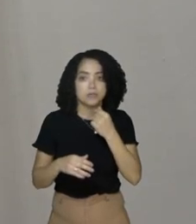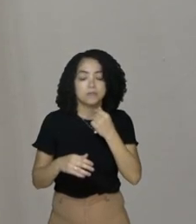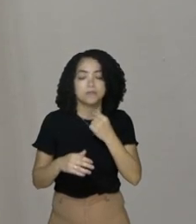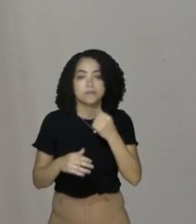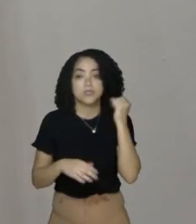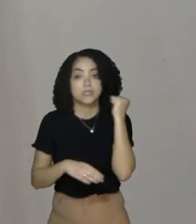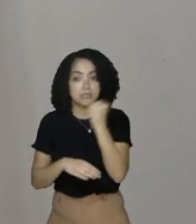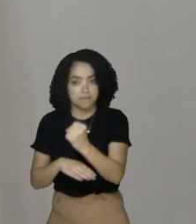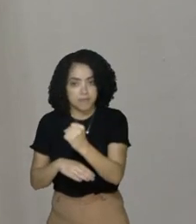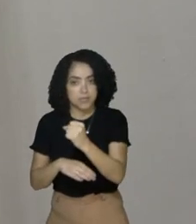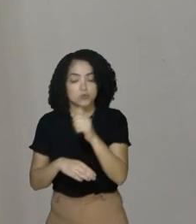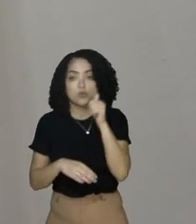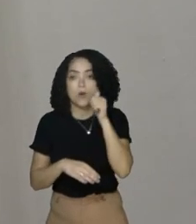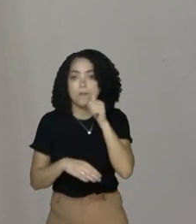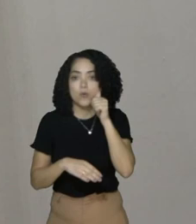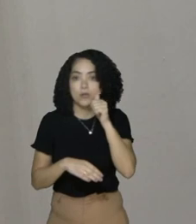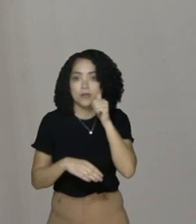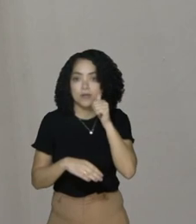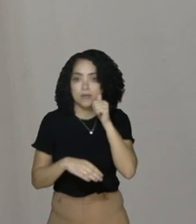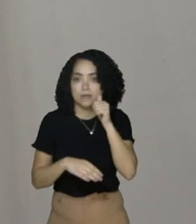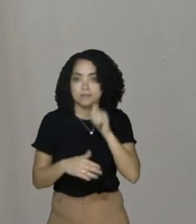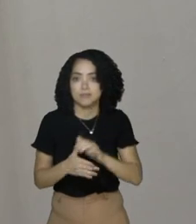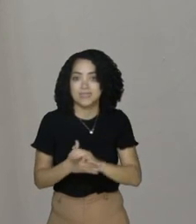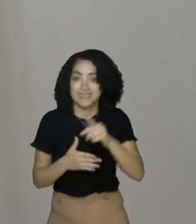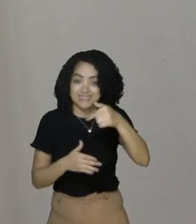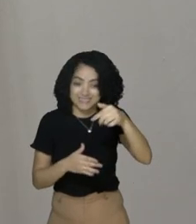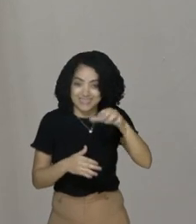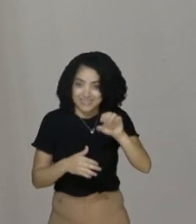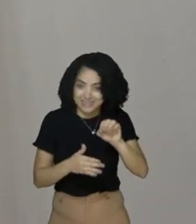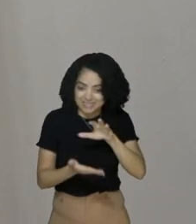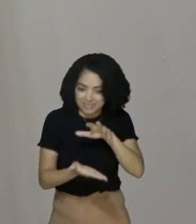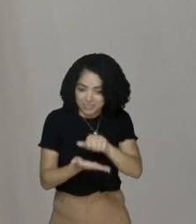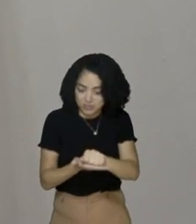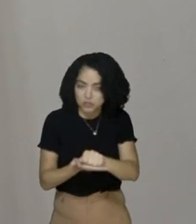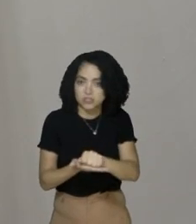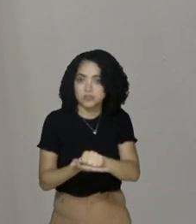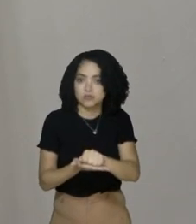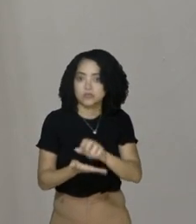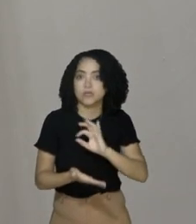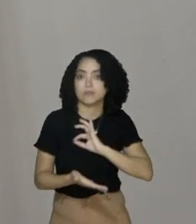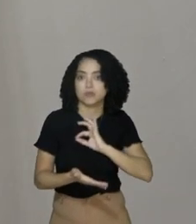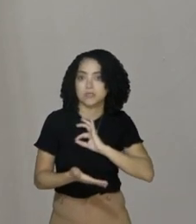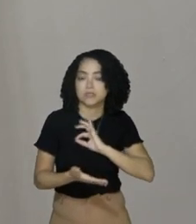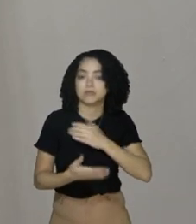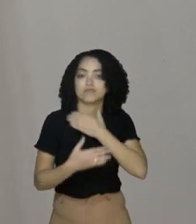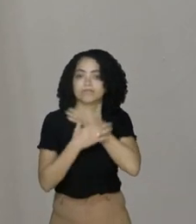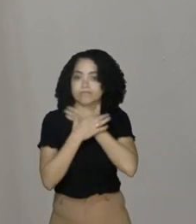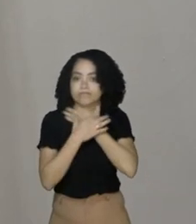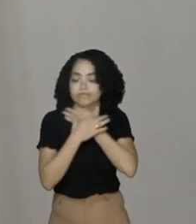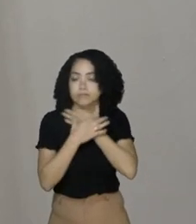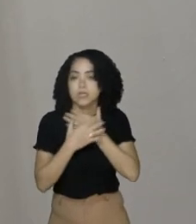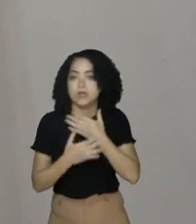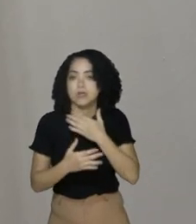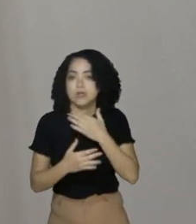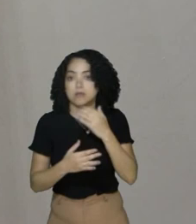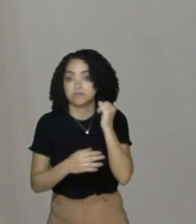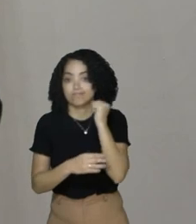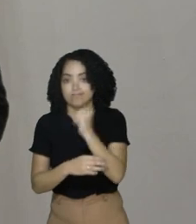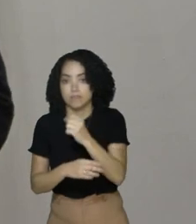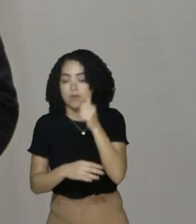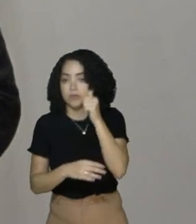cujo assassino tinha 70 passagens pela polícia e matou ela por estrangulamento. Eles tinham uma